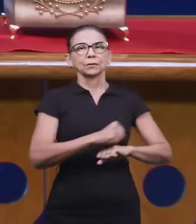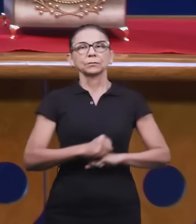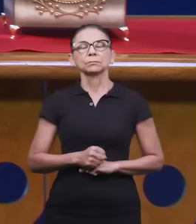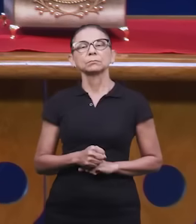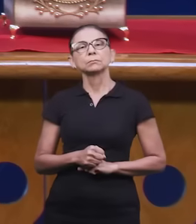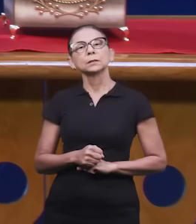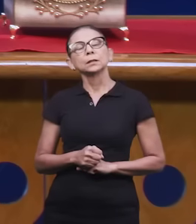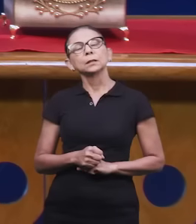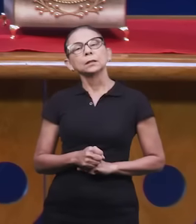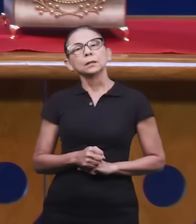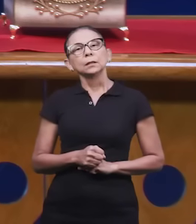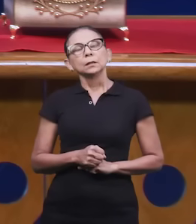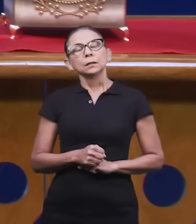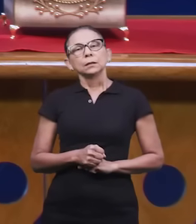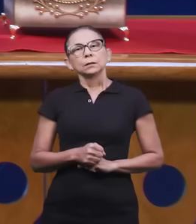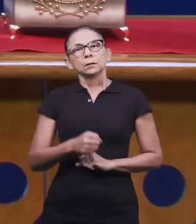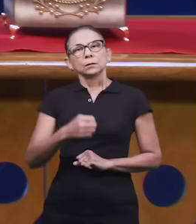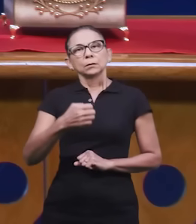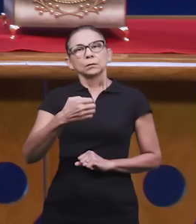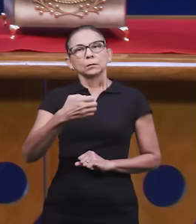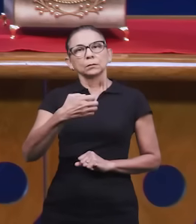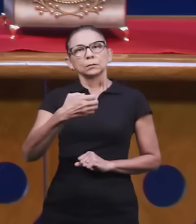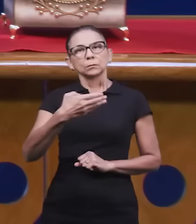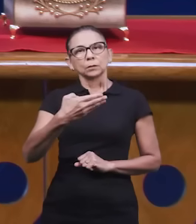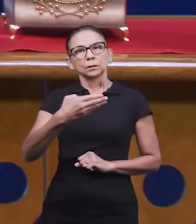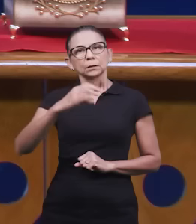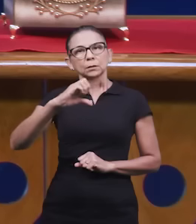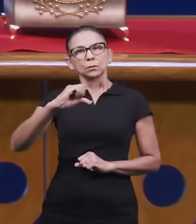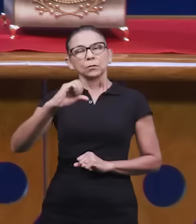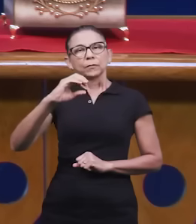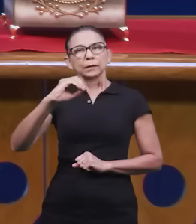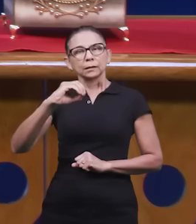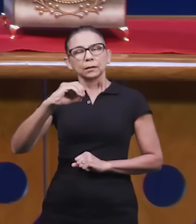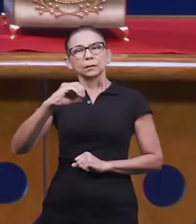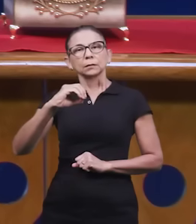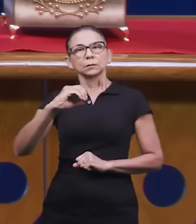partir dele 490 anos, até o fim de tudo, até o fim do Velho